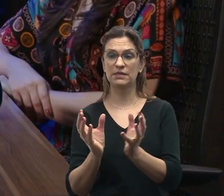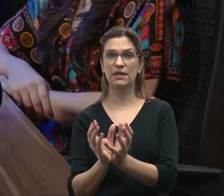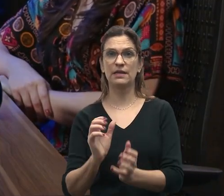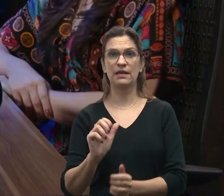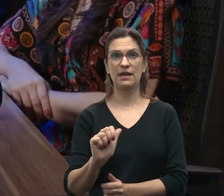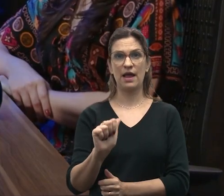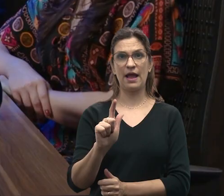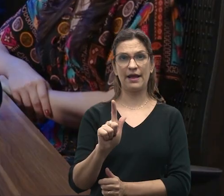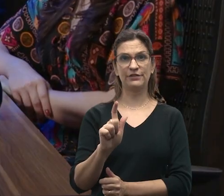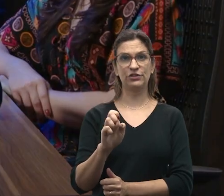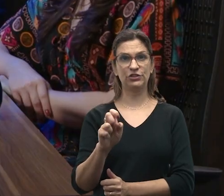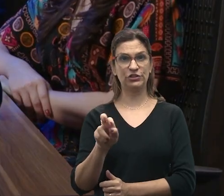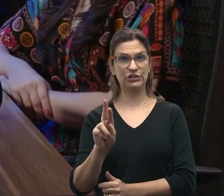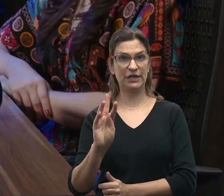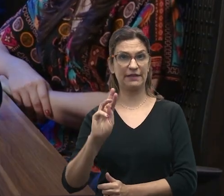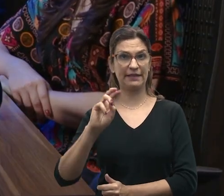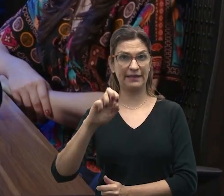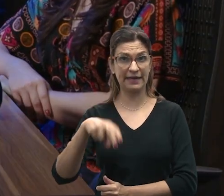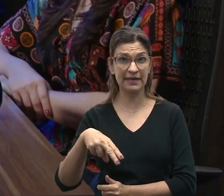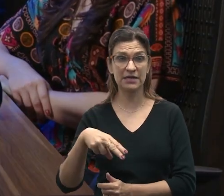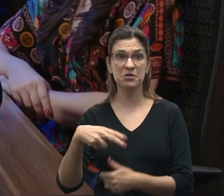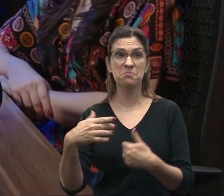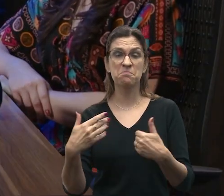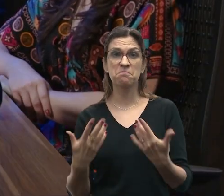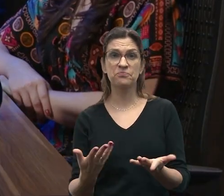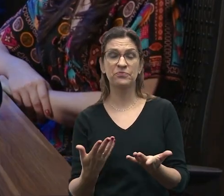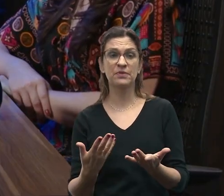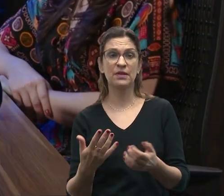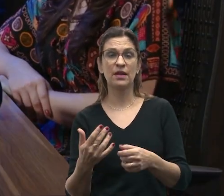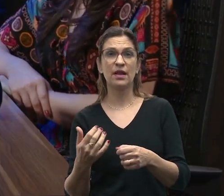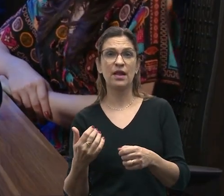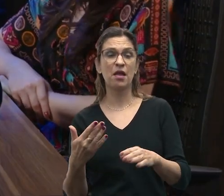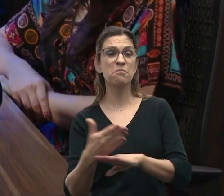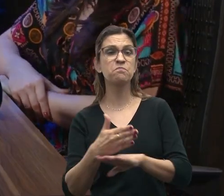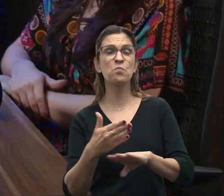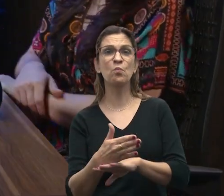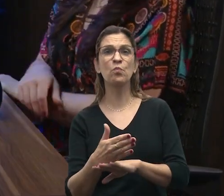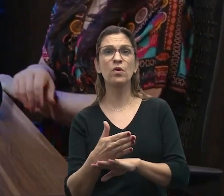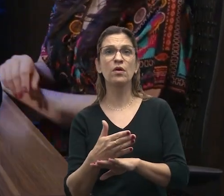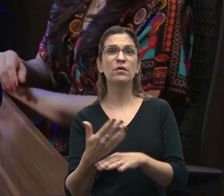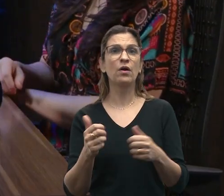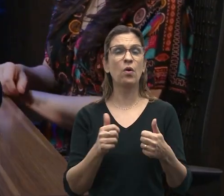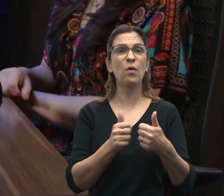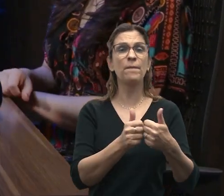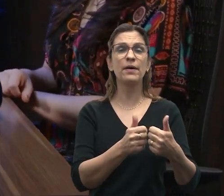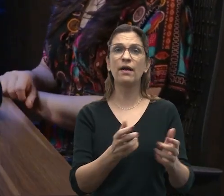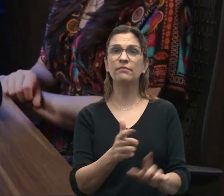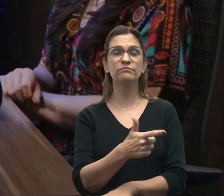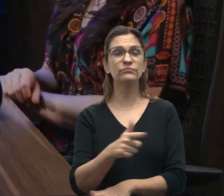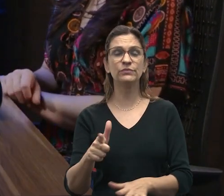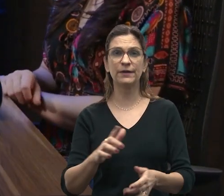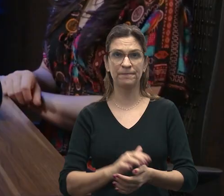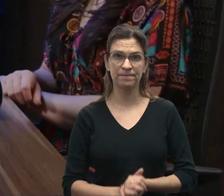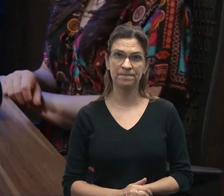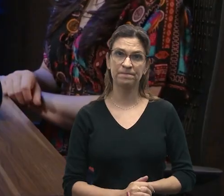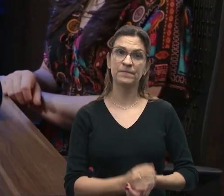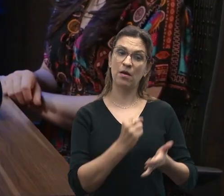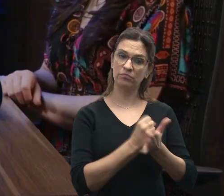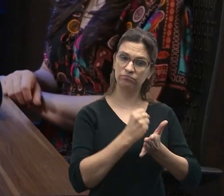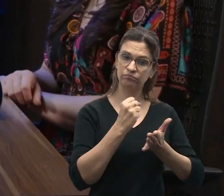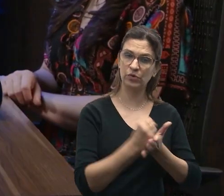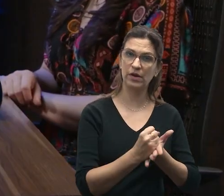fazer esse trabalho, né? Então, nós verificamos falha grave da empresa que não cumpre o contrato, falha grave